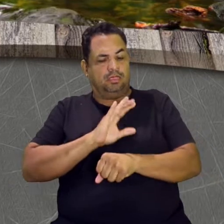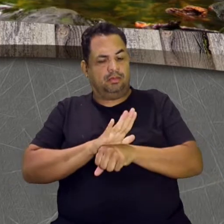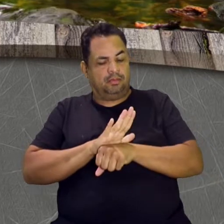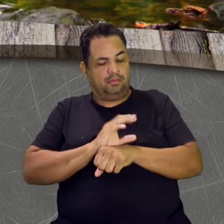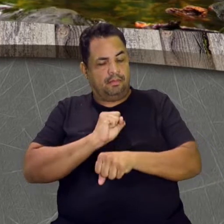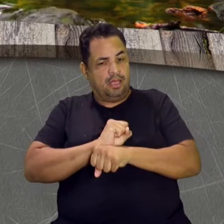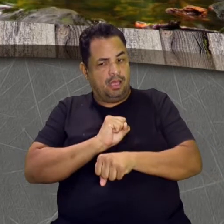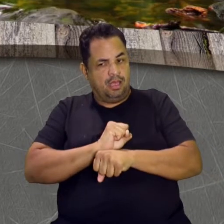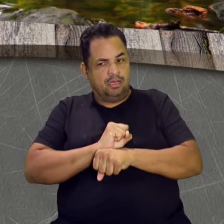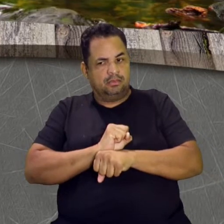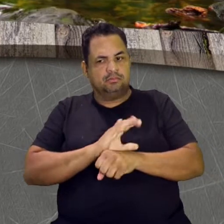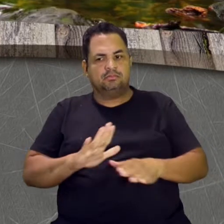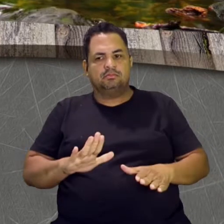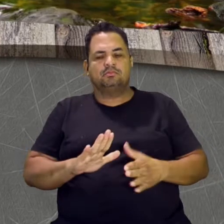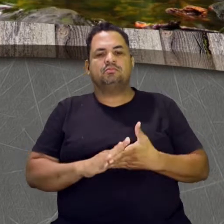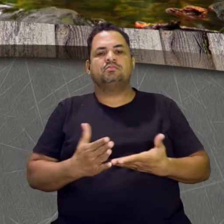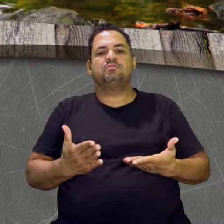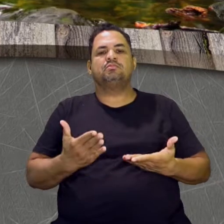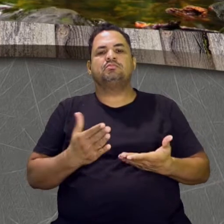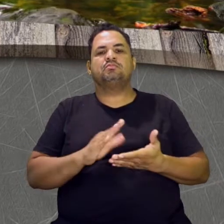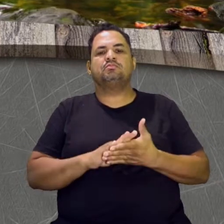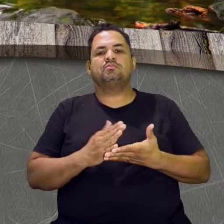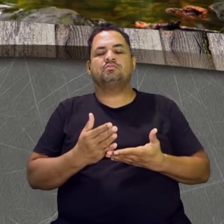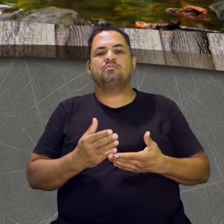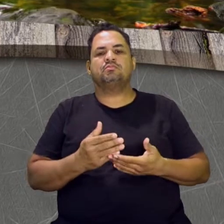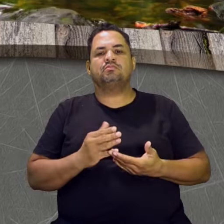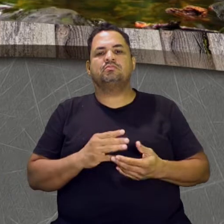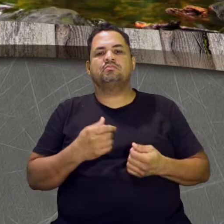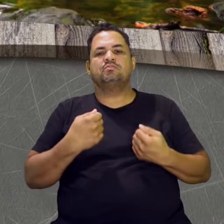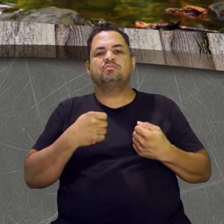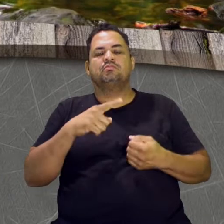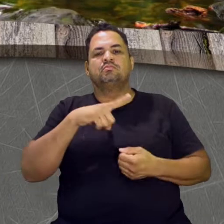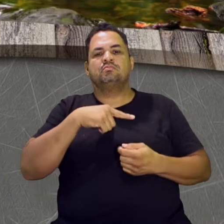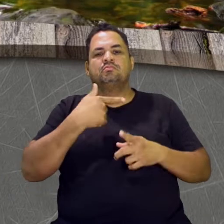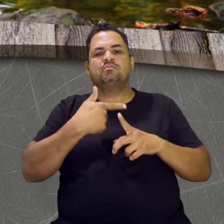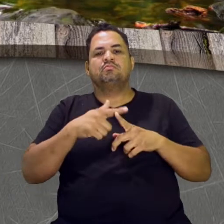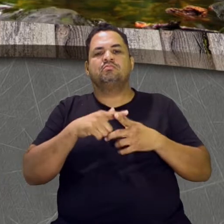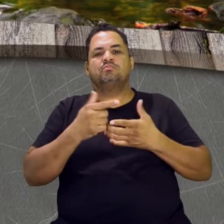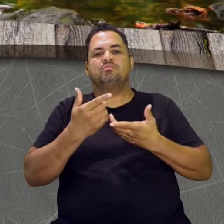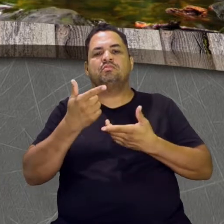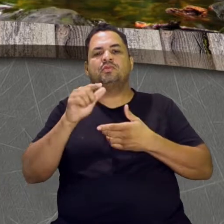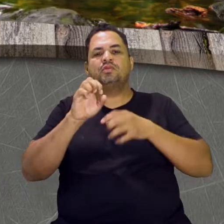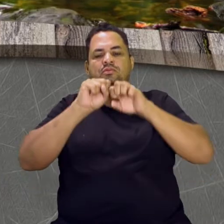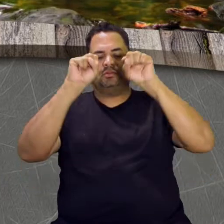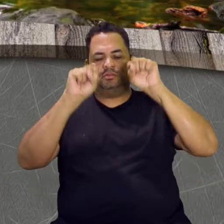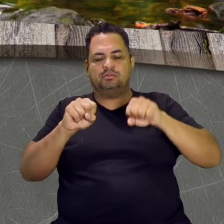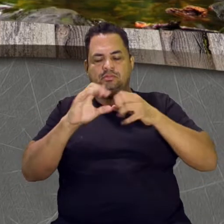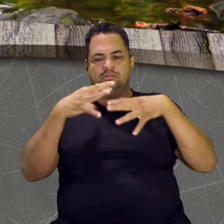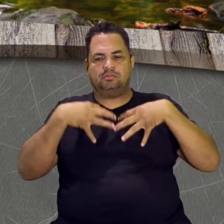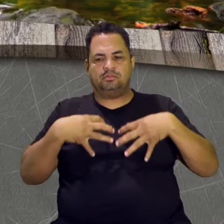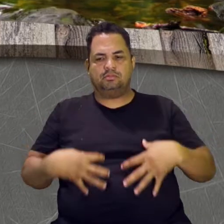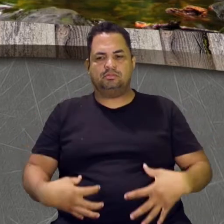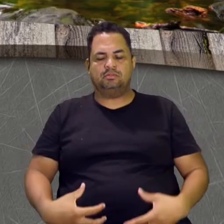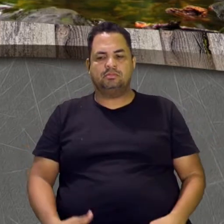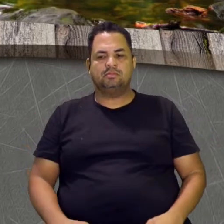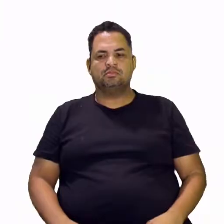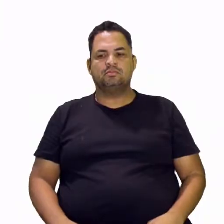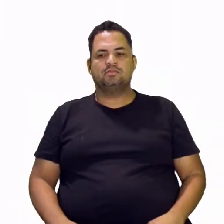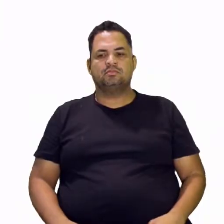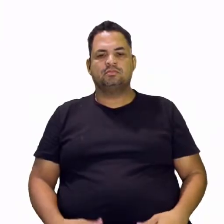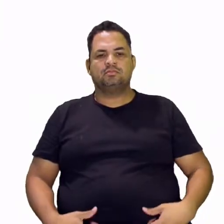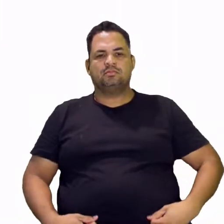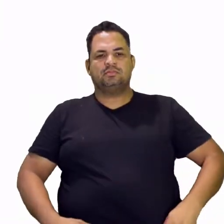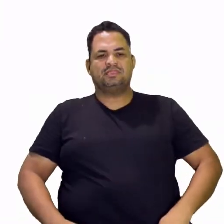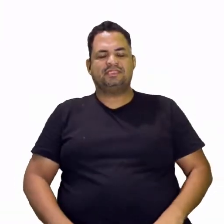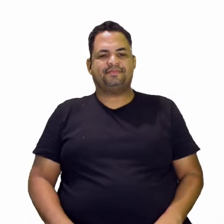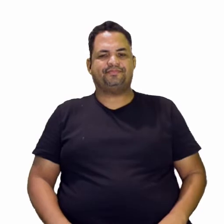preocupar, porque isso vai prejudicar outros sistemas do teu organismo. Tudo bem? Então, a gente está aqui nessa aula para isso, né não? Vamos lá, joga